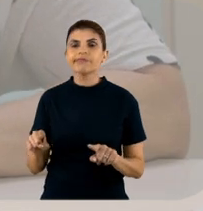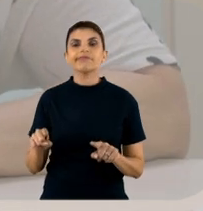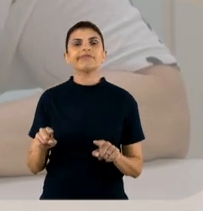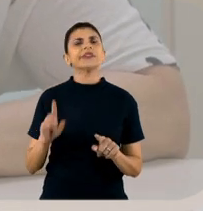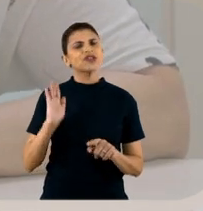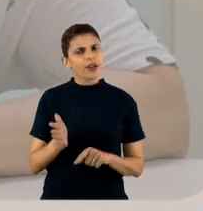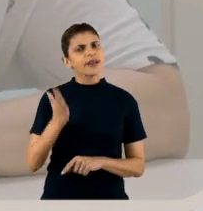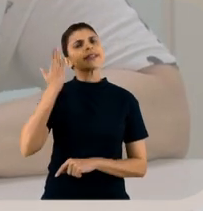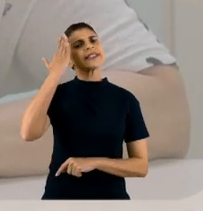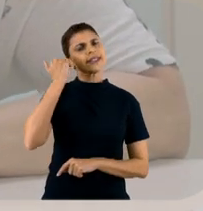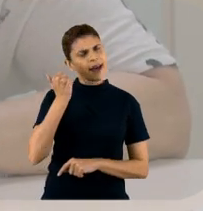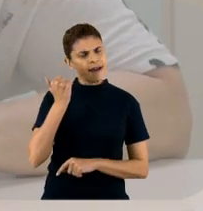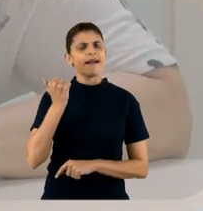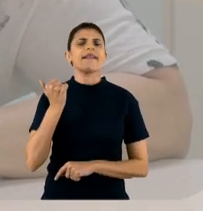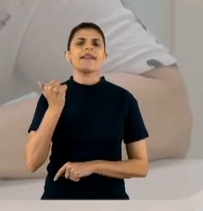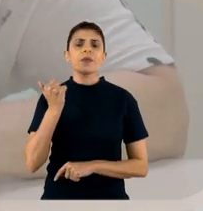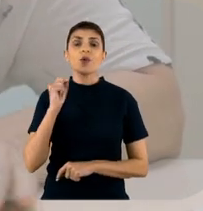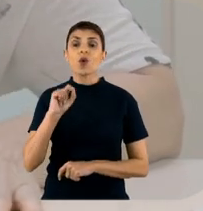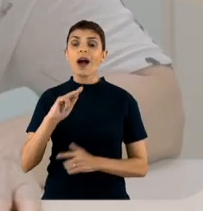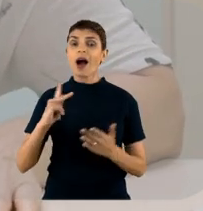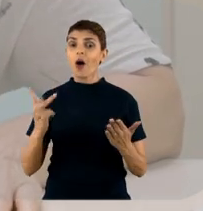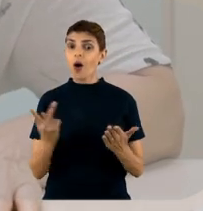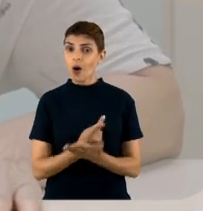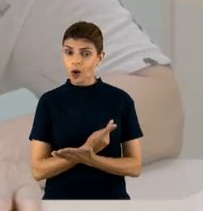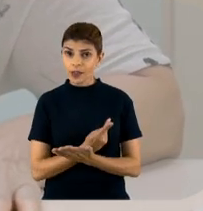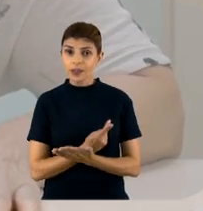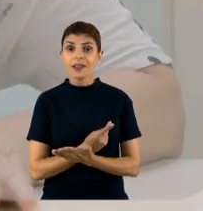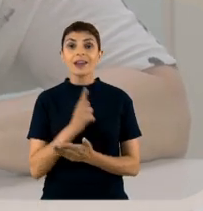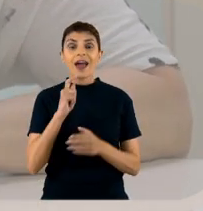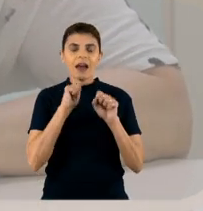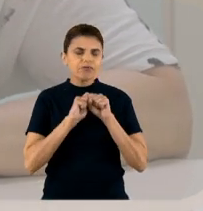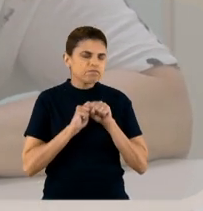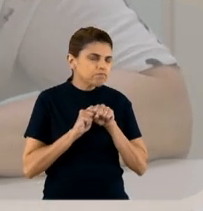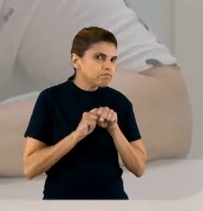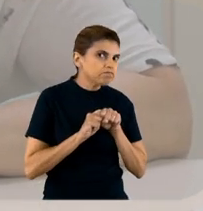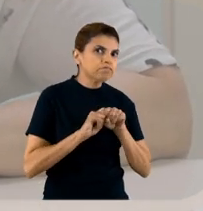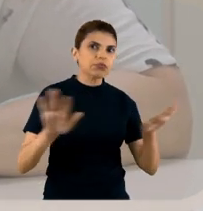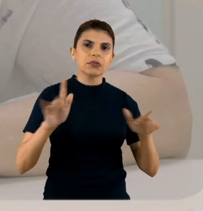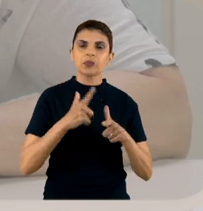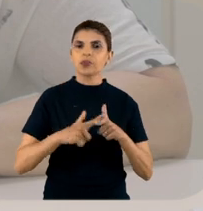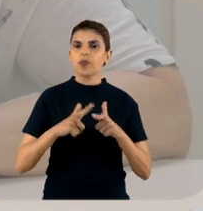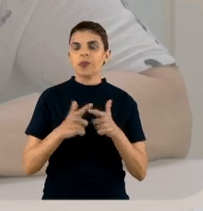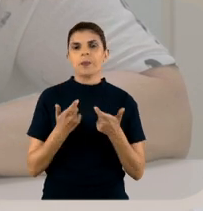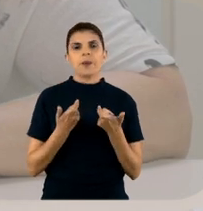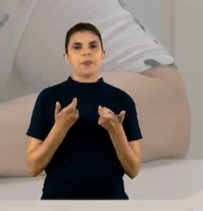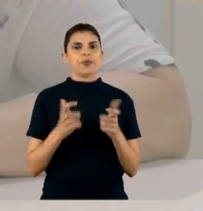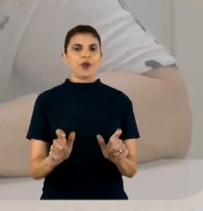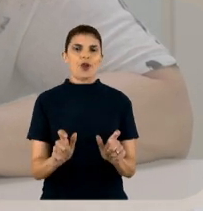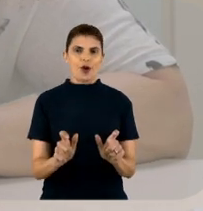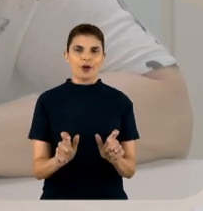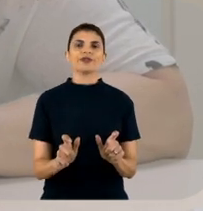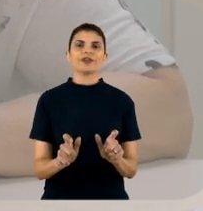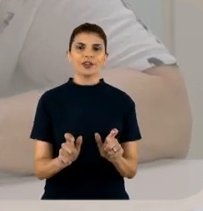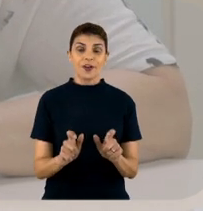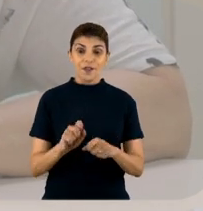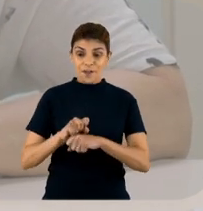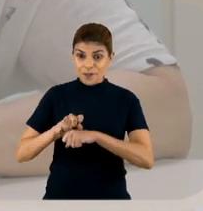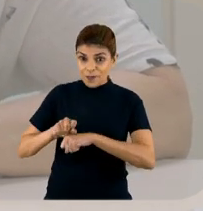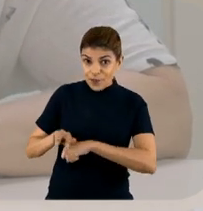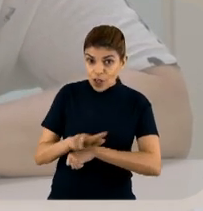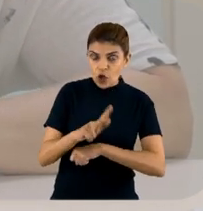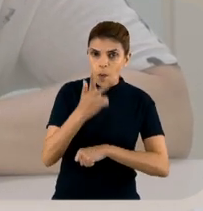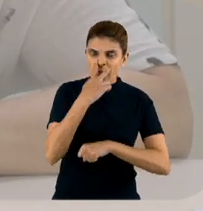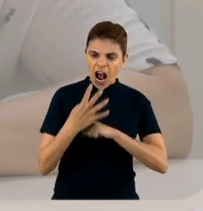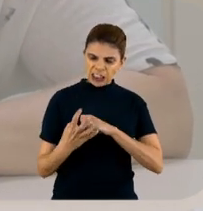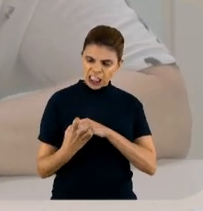porque a gente sabe perfeitamente que o que tá acontecendo é uma catástrofe imunológica de uma certa maneira então o